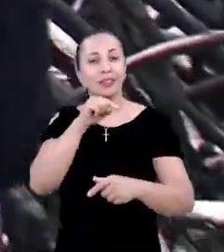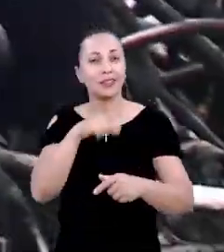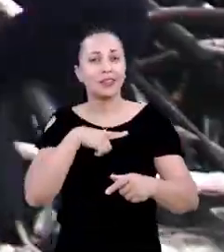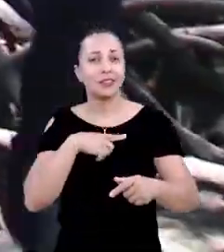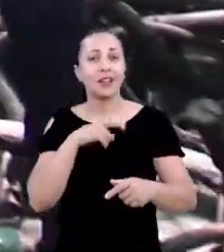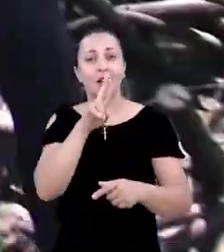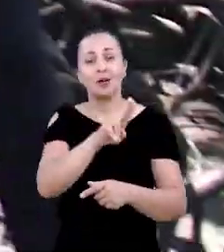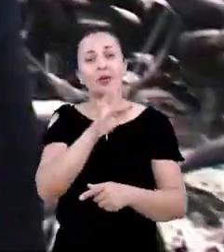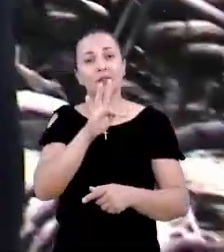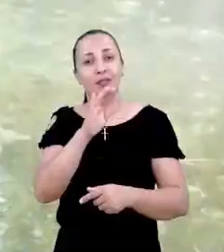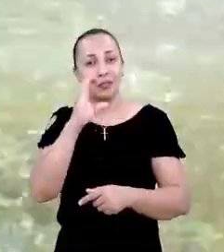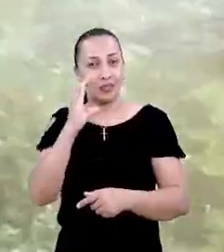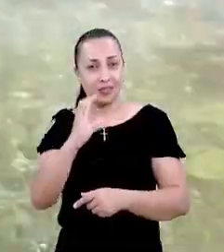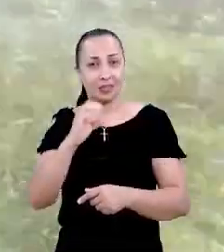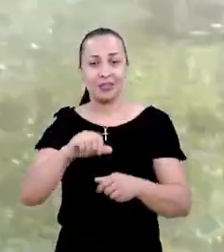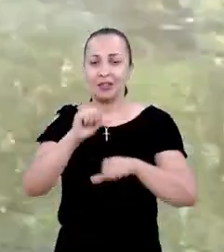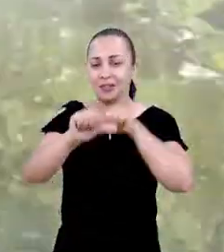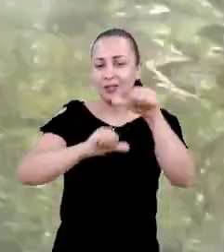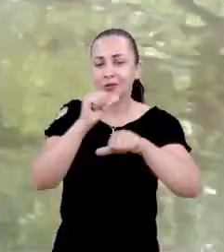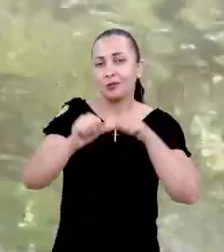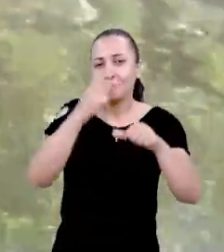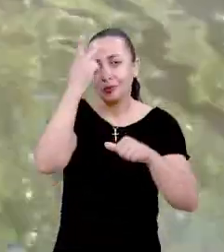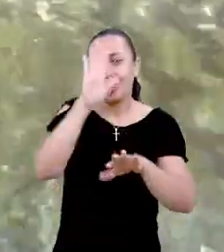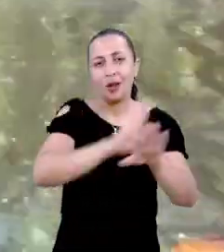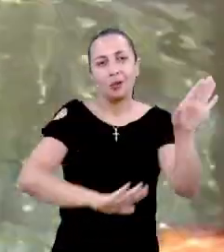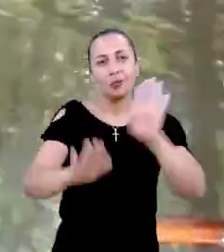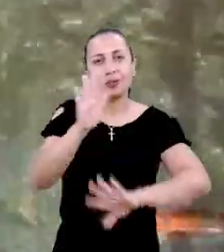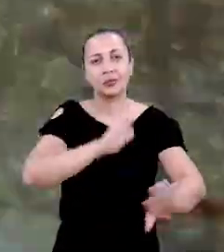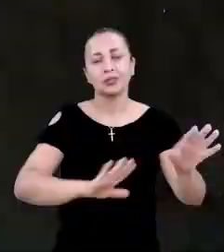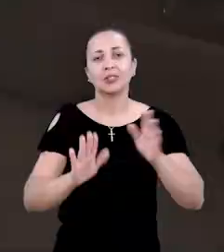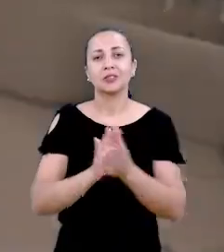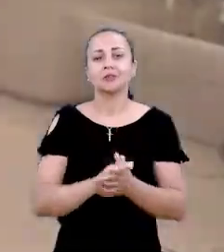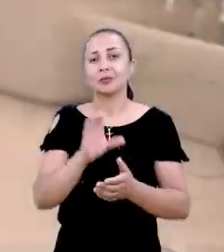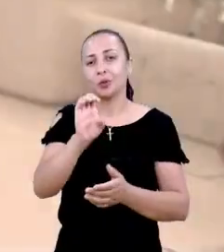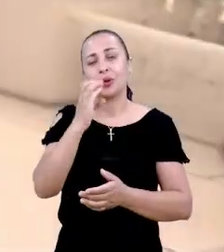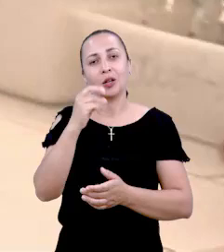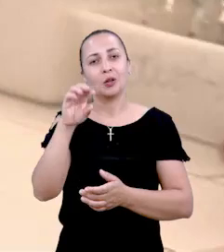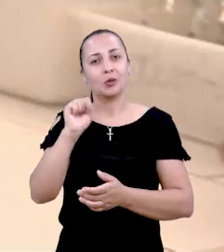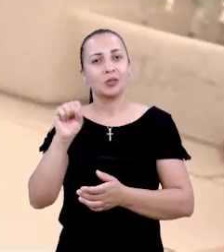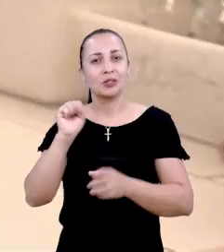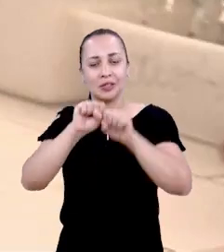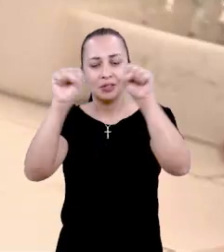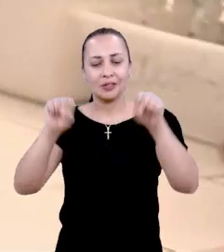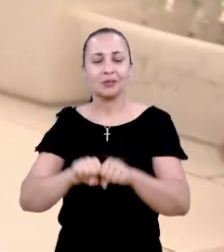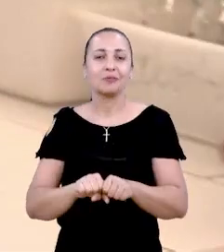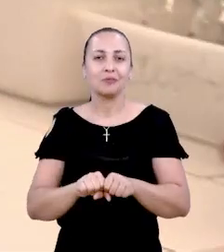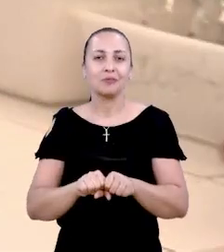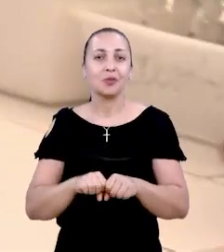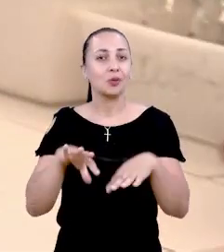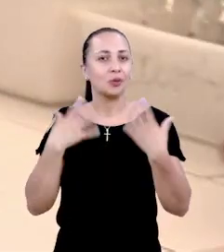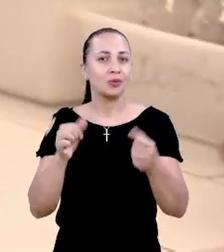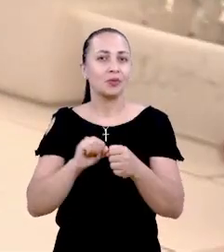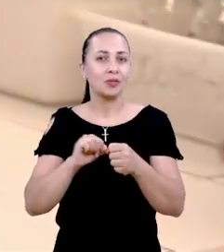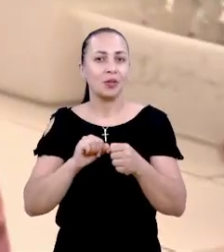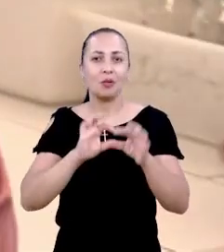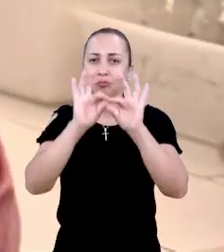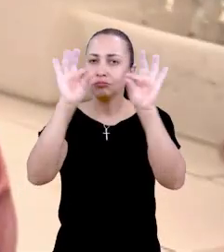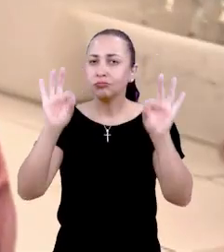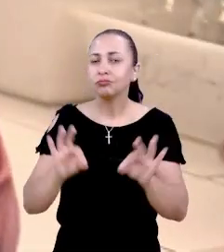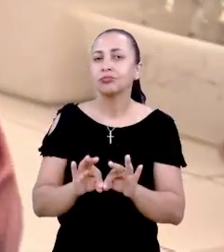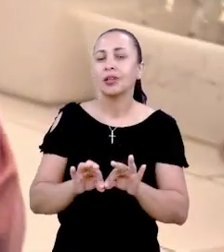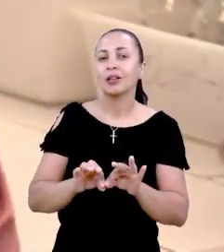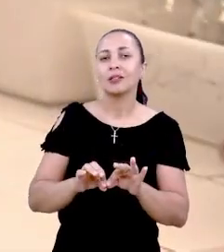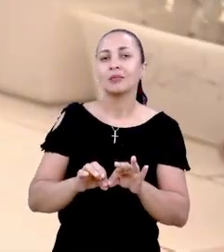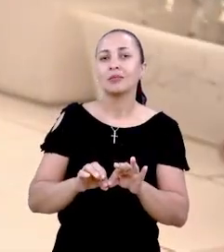UFC desenvolve estudos para recuperar esse tipo de ecossistema. Quando você vai fazer um programa de recuperação, você precisa fazer o que a gente